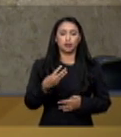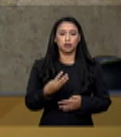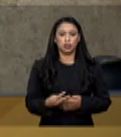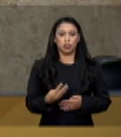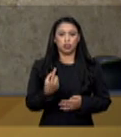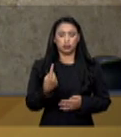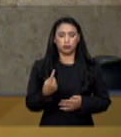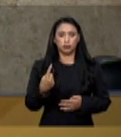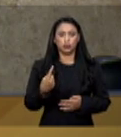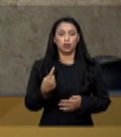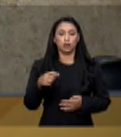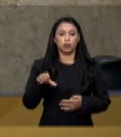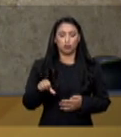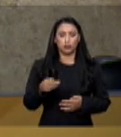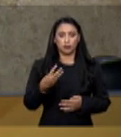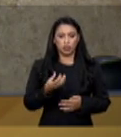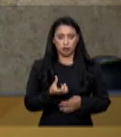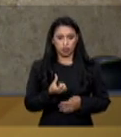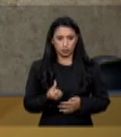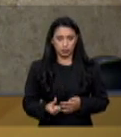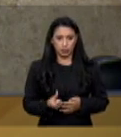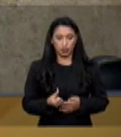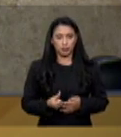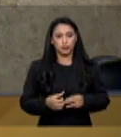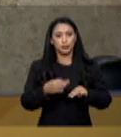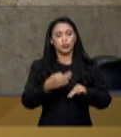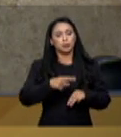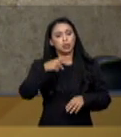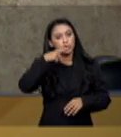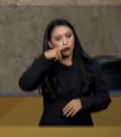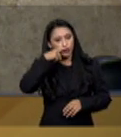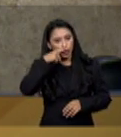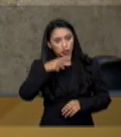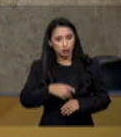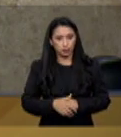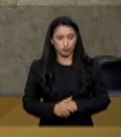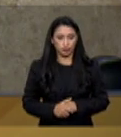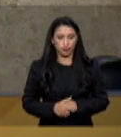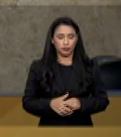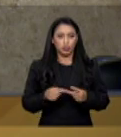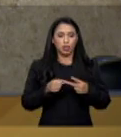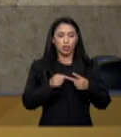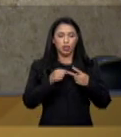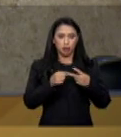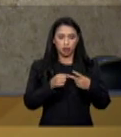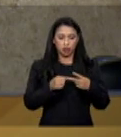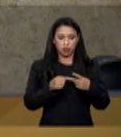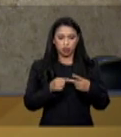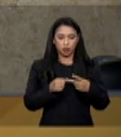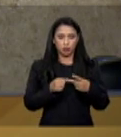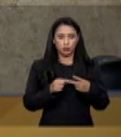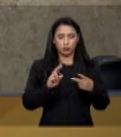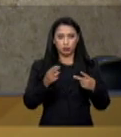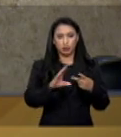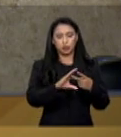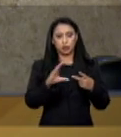193726, procedente Paraná, relator ministro Edson Fachin. Segundo agravo adimental no habeas